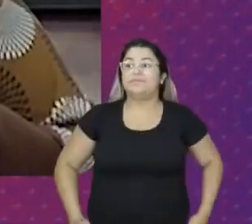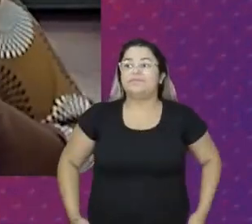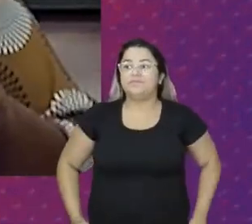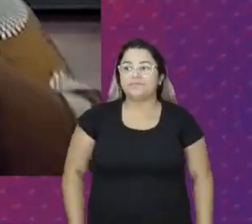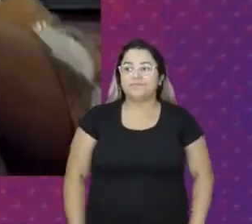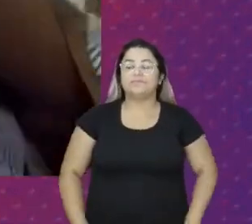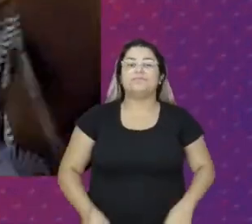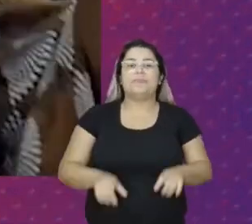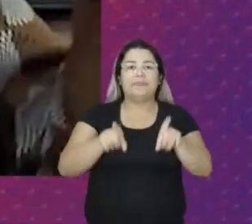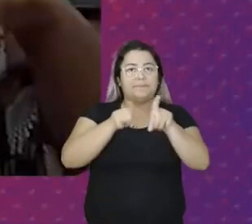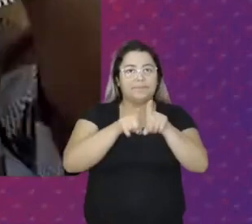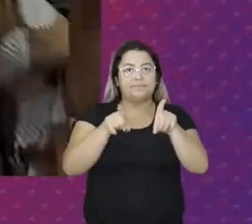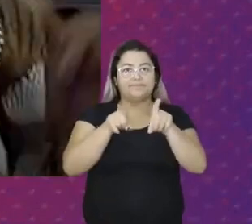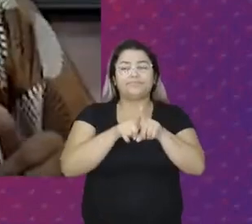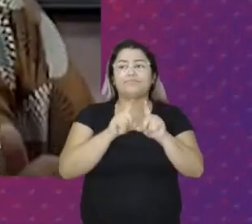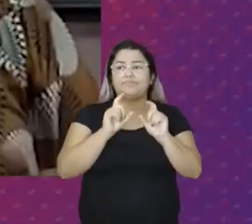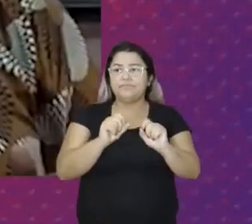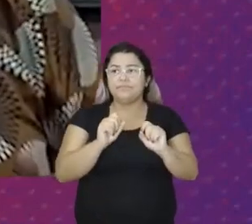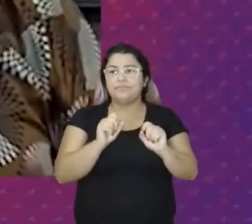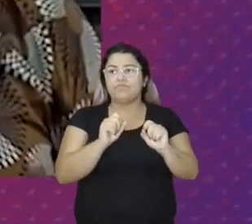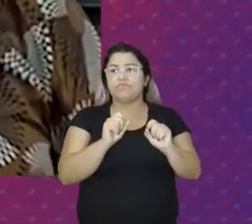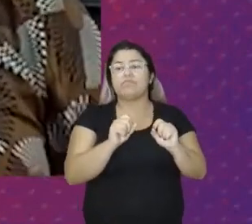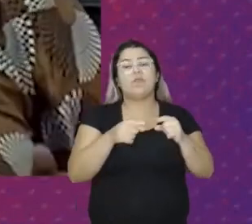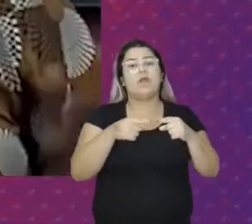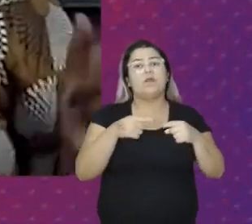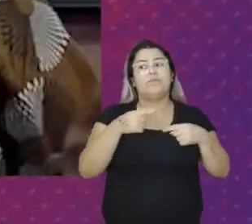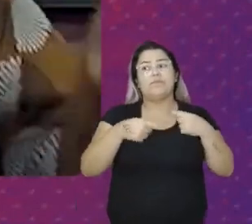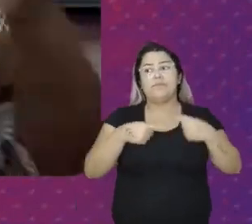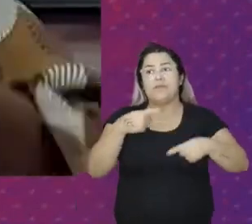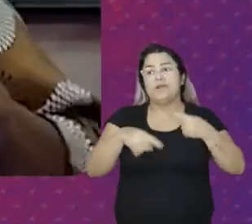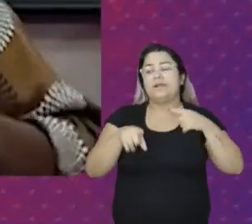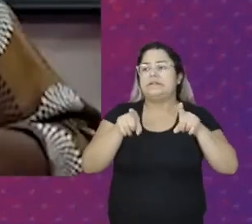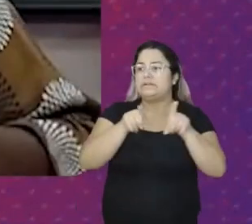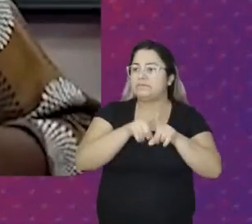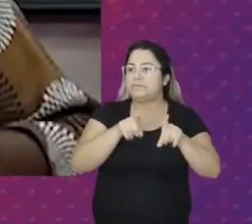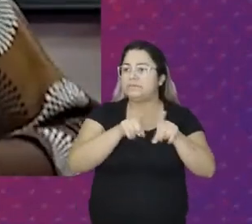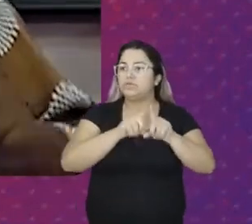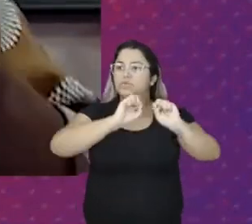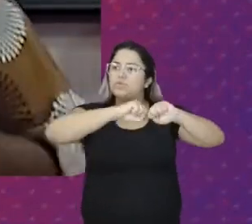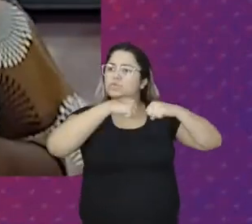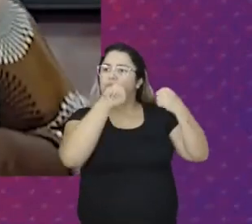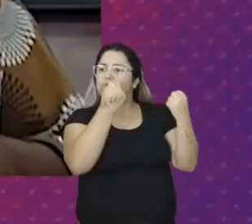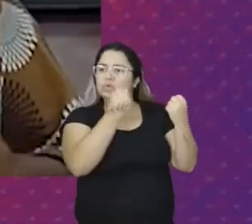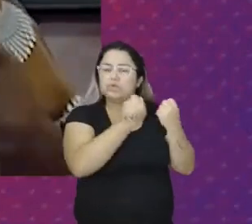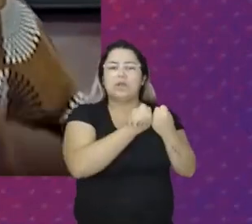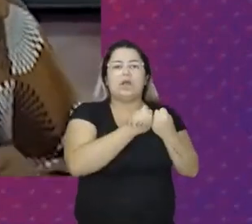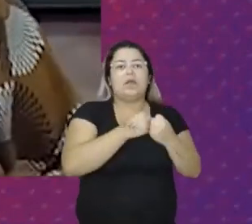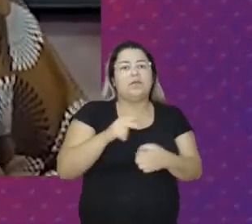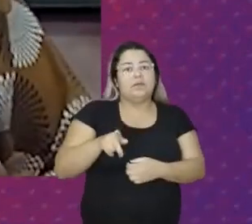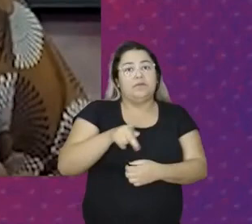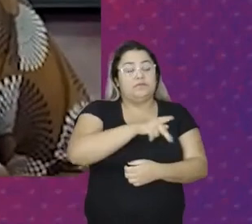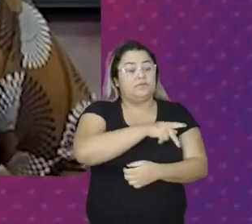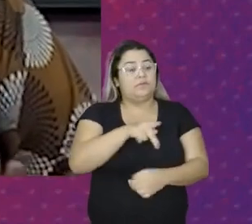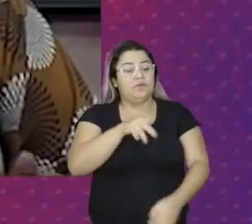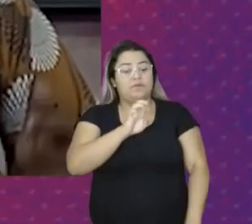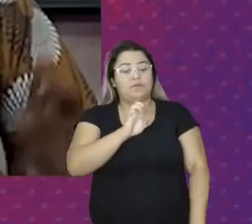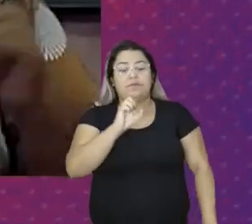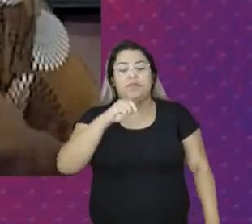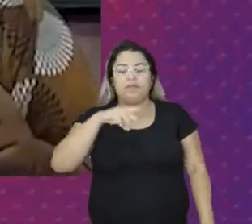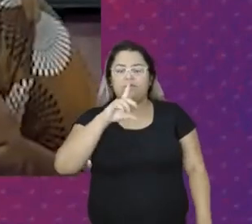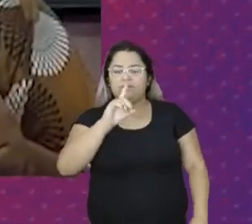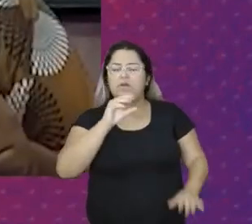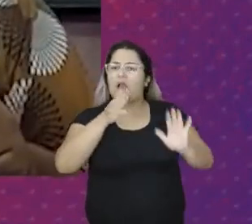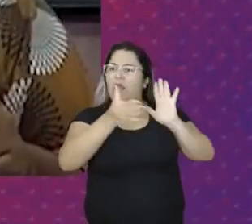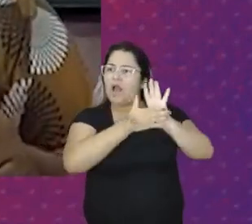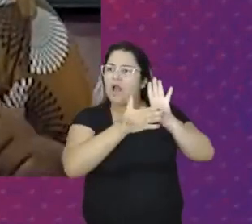aqui específico, da turma com quem eu estou dialogando, faz parte de um seminário da pedagogia da UENG. E a